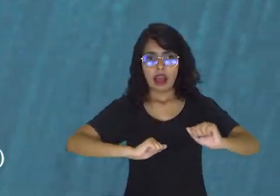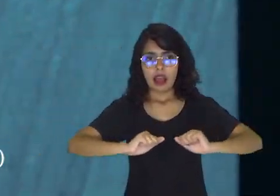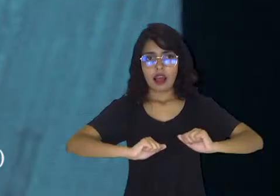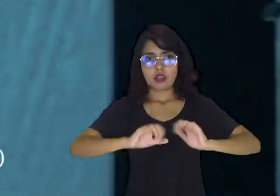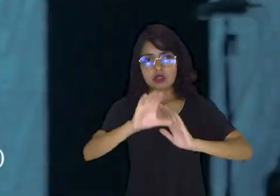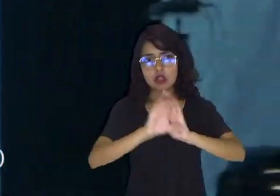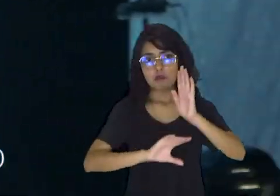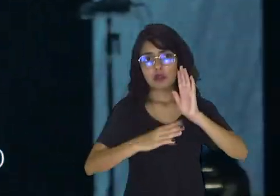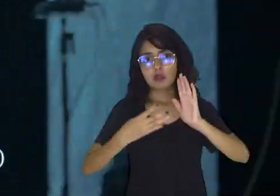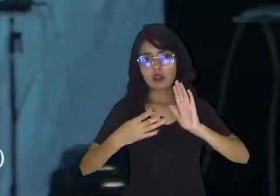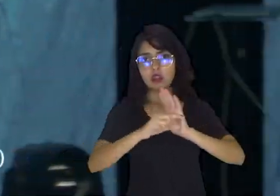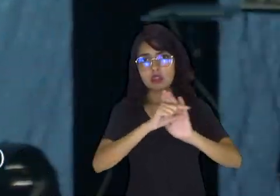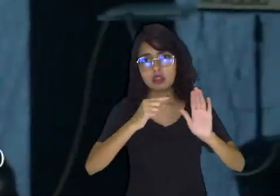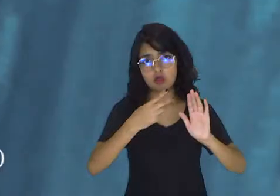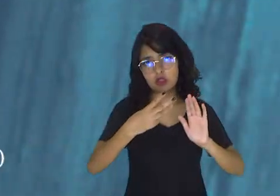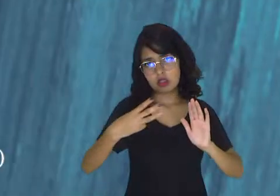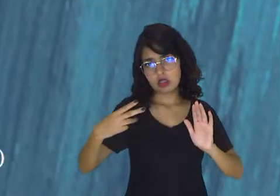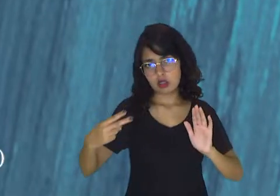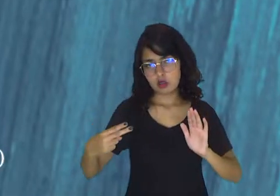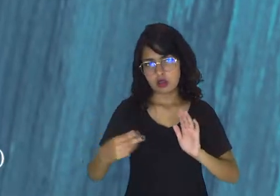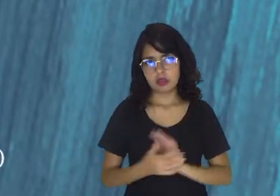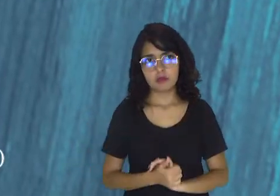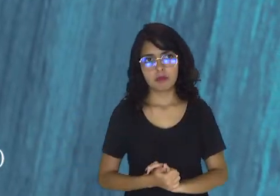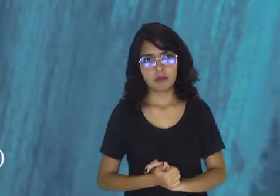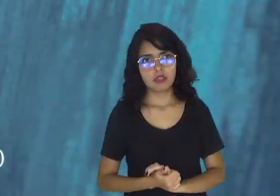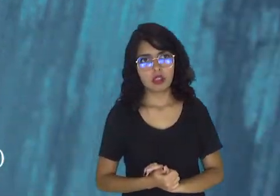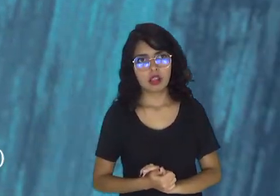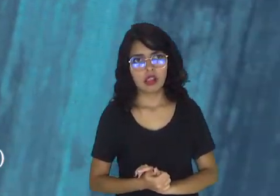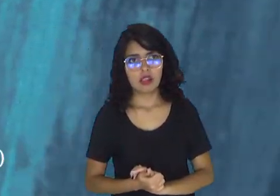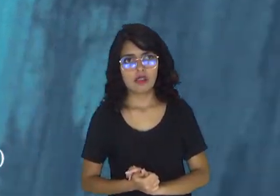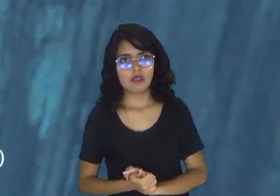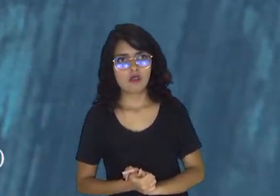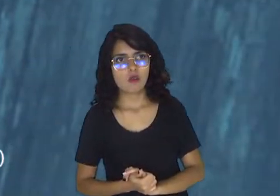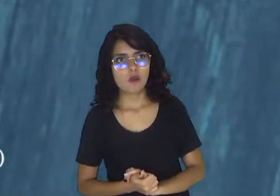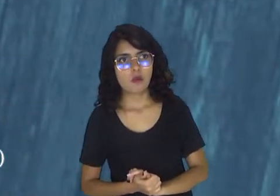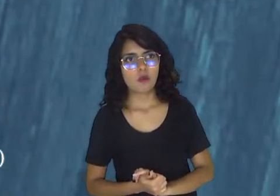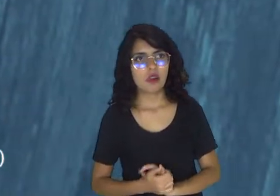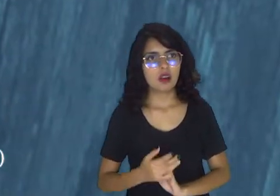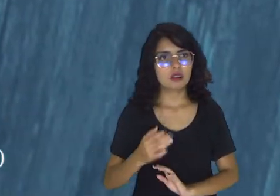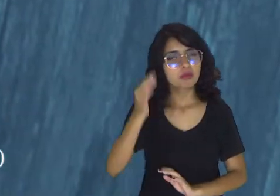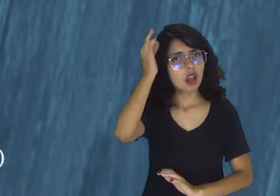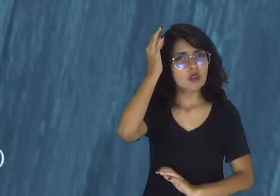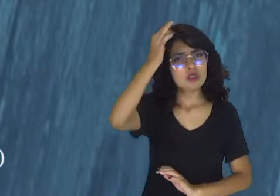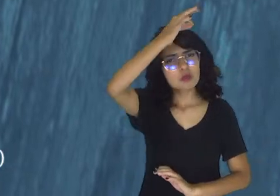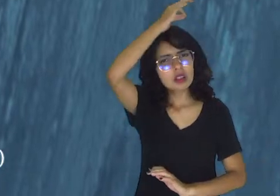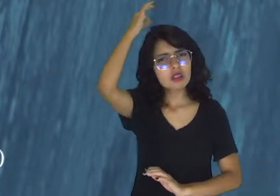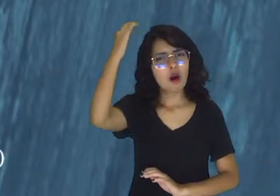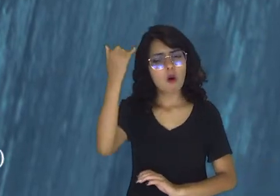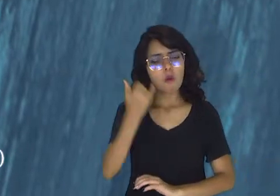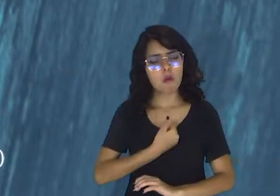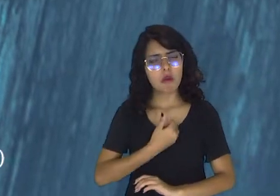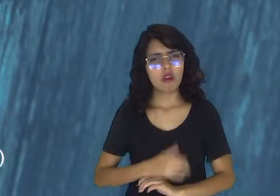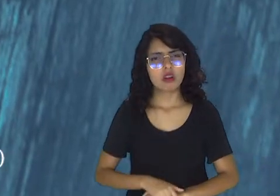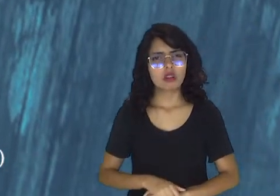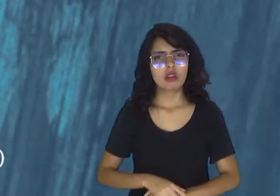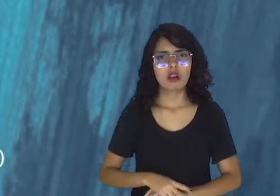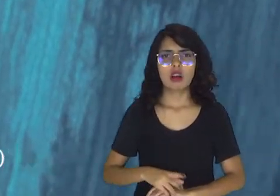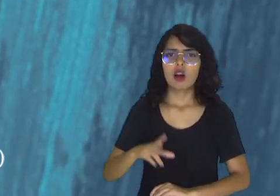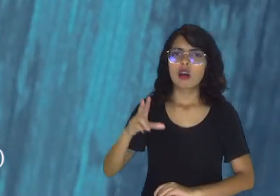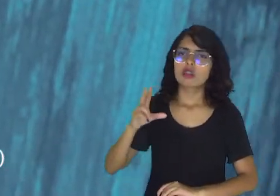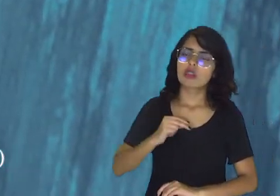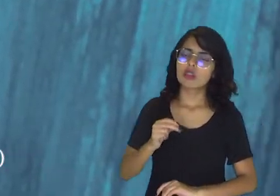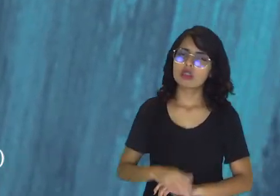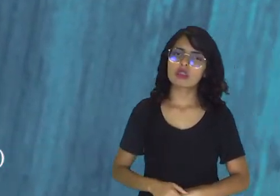Atos 4:32. O Espírito Santo falou para mim: rapaz, você já pregou isso tantas vezes. Se lembre de